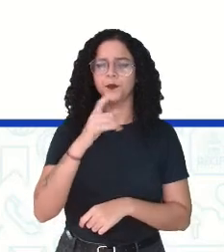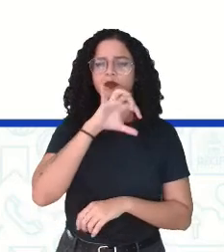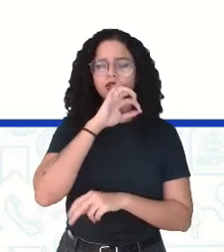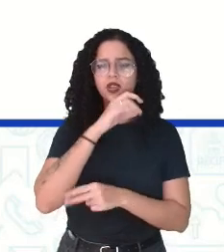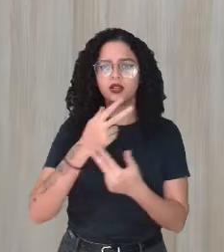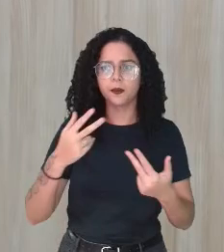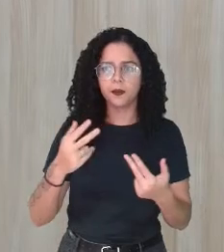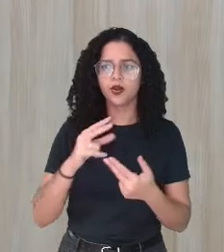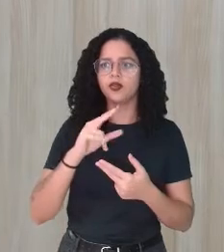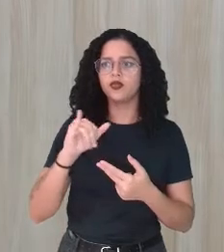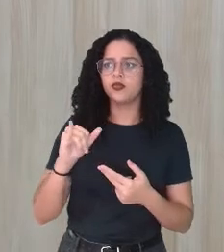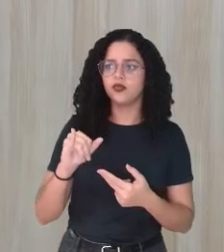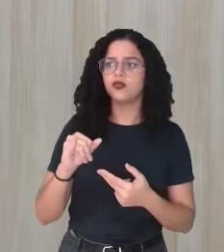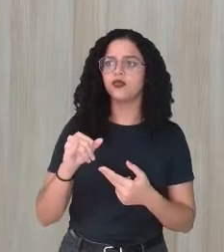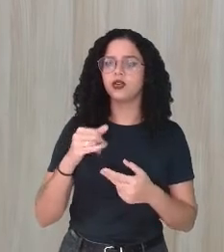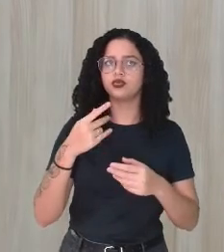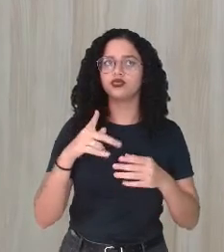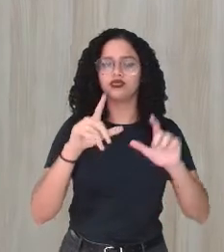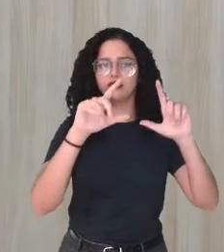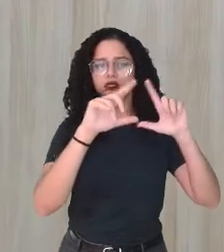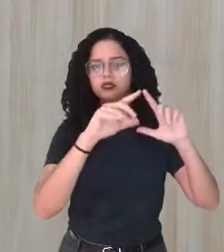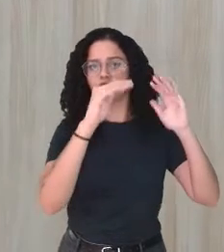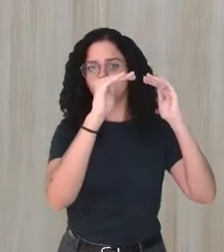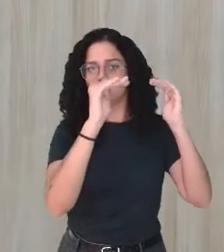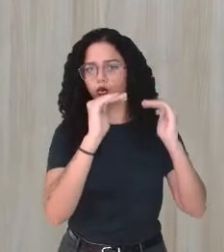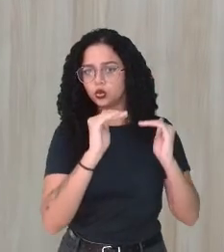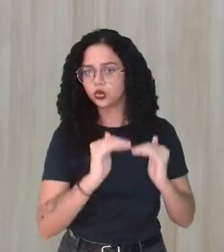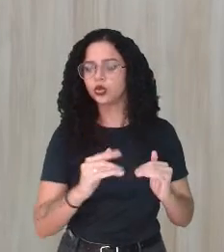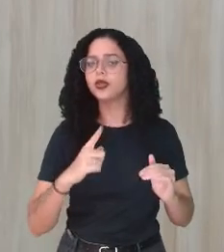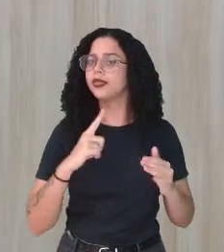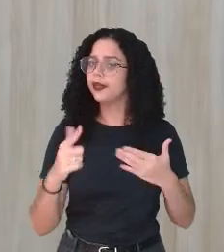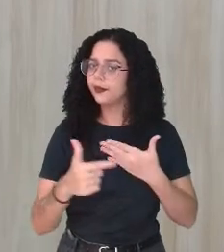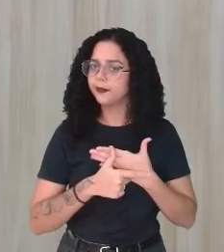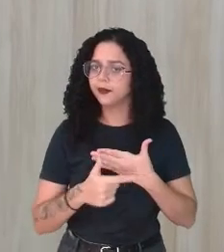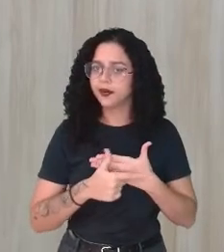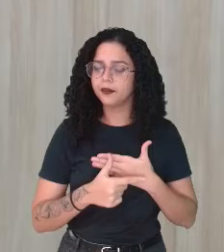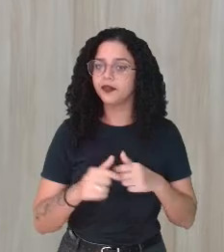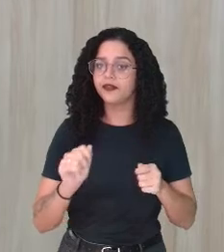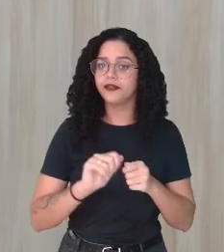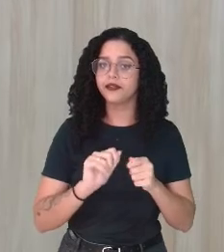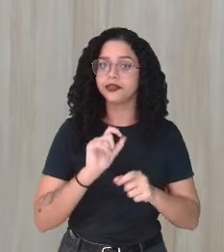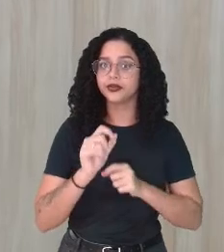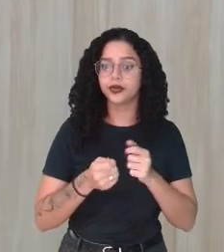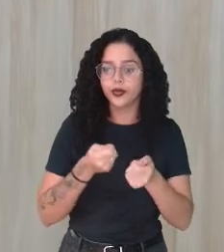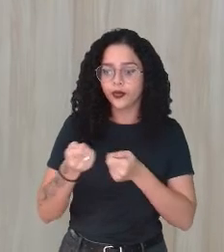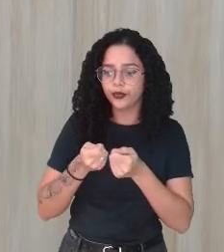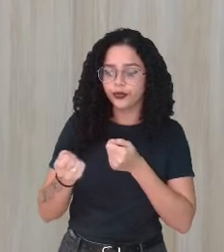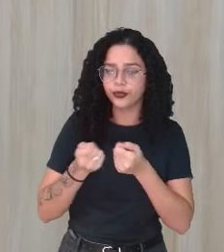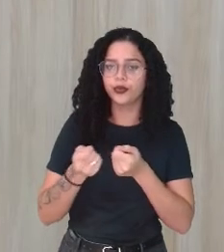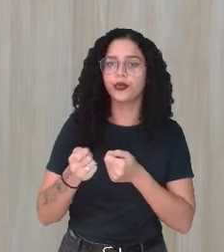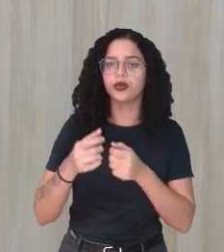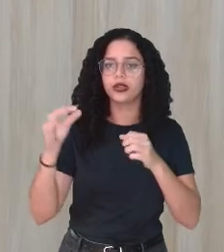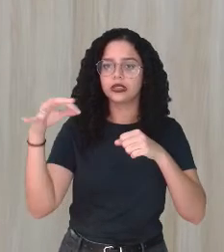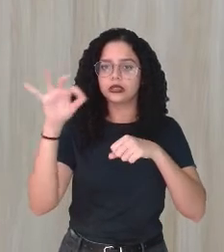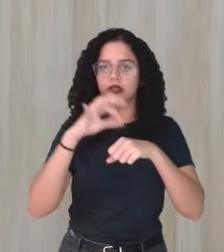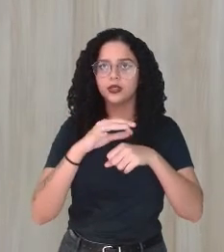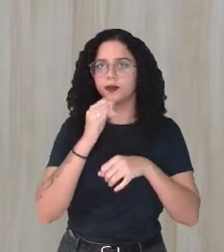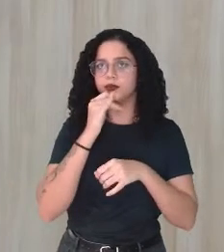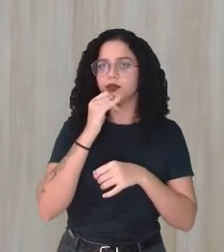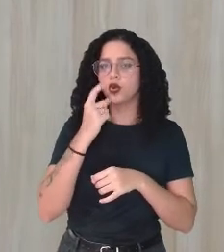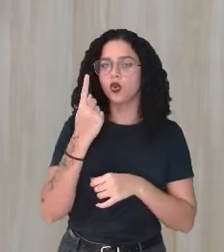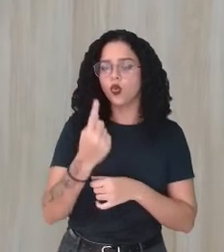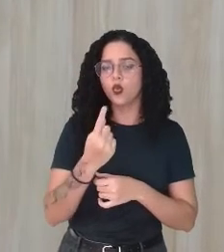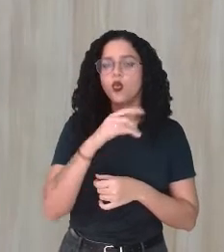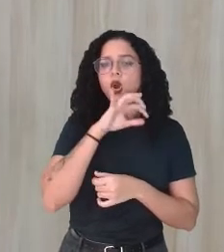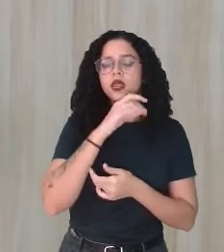animal, ele vai lá no seu ecossistema, ele tem aquele papelzinho de fazer o controle de praga. Quando uma espécie, ela